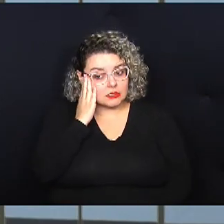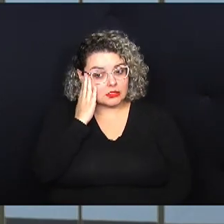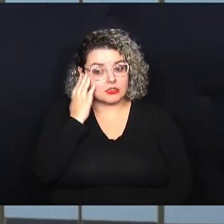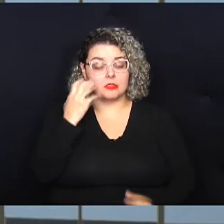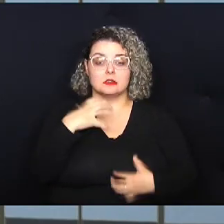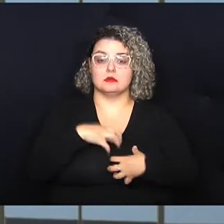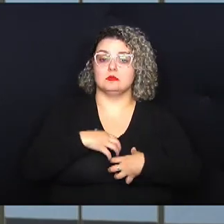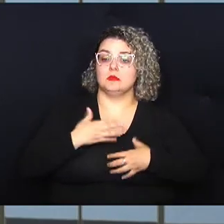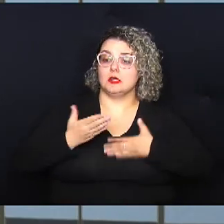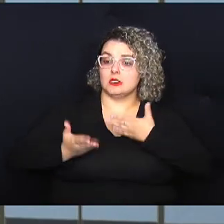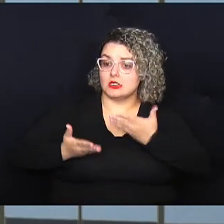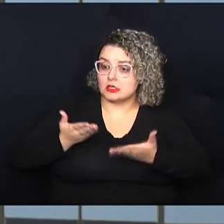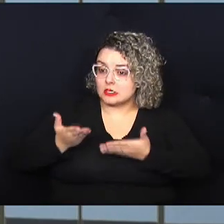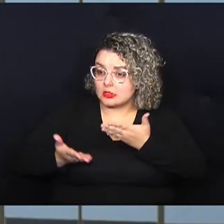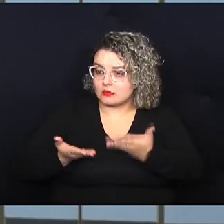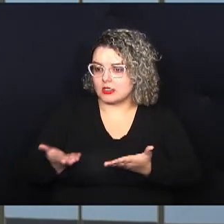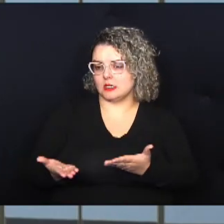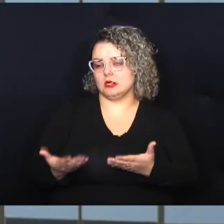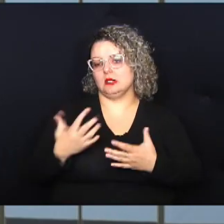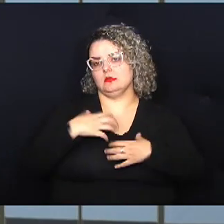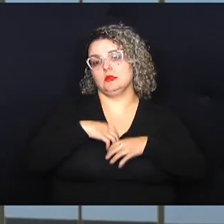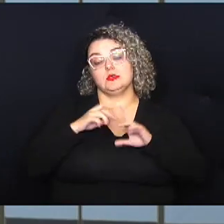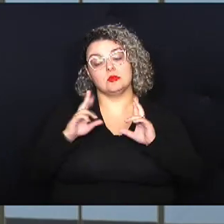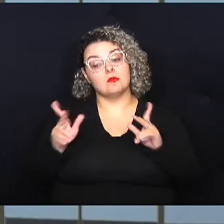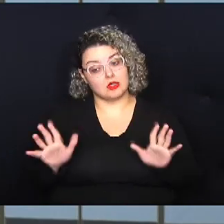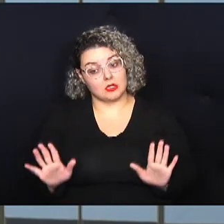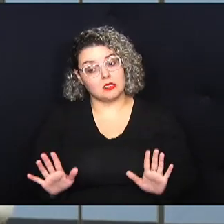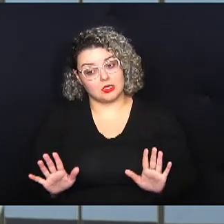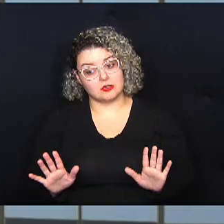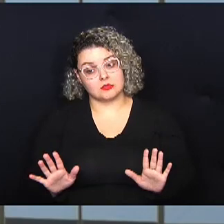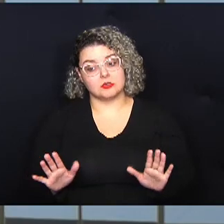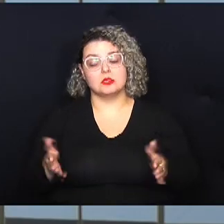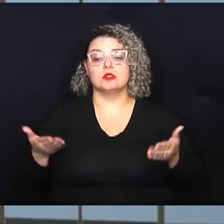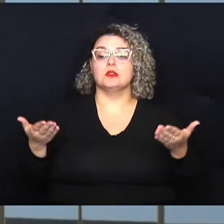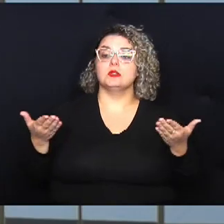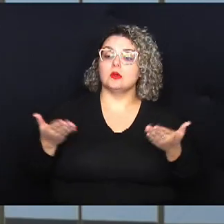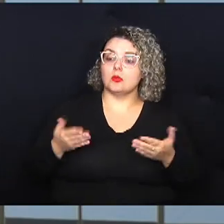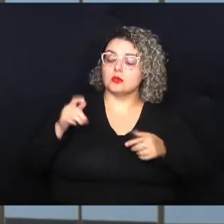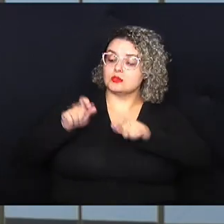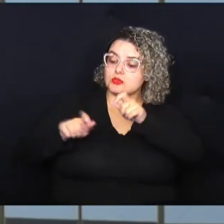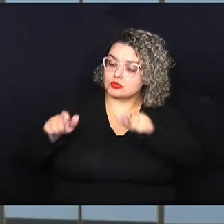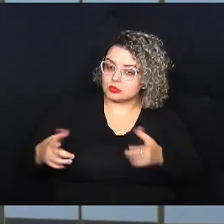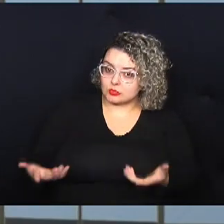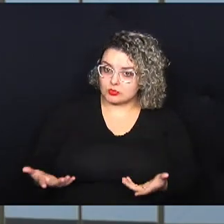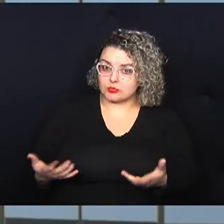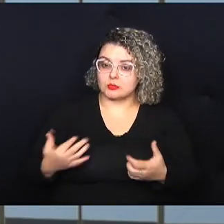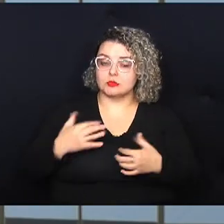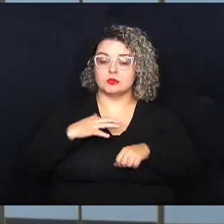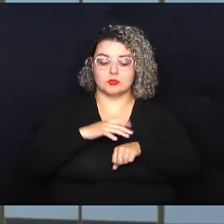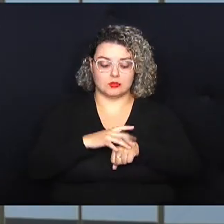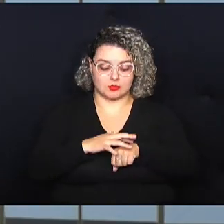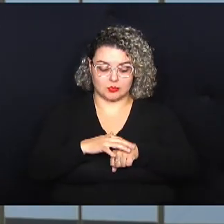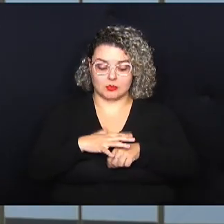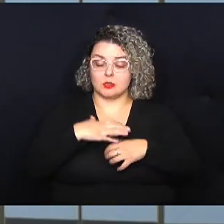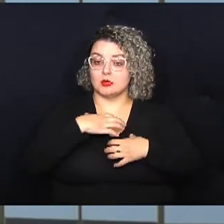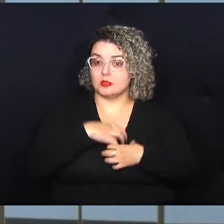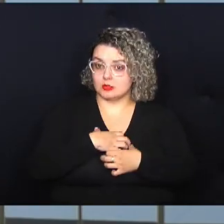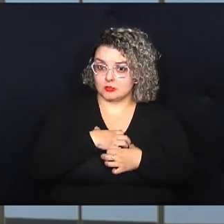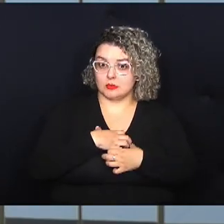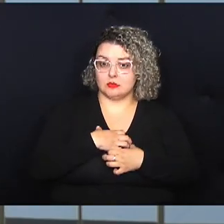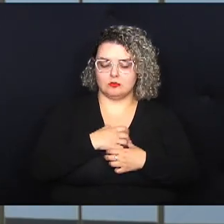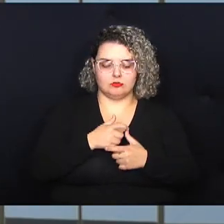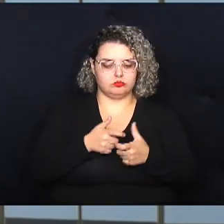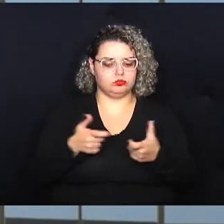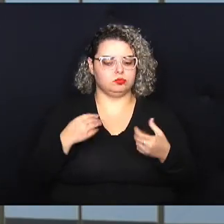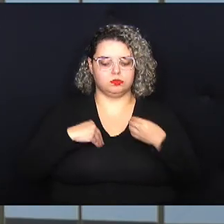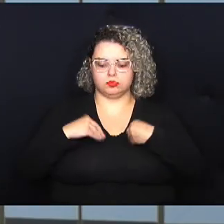a sua emoção, é diferente, né? Então, hoje, nós estamos com pessoas, assim, doentes emocionalmente, cresceu muito a depressão.